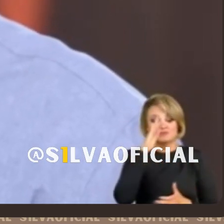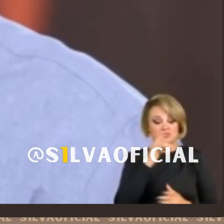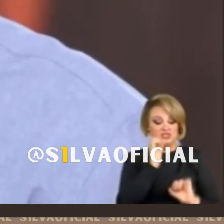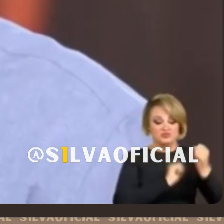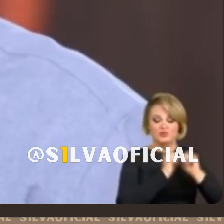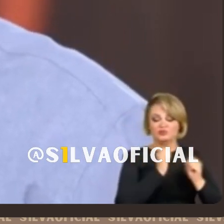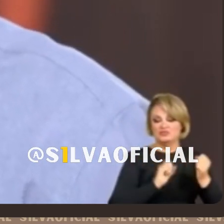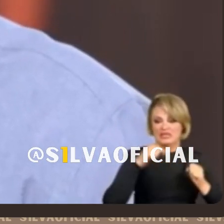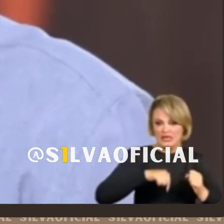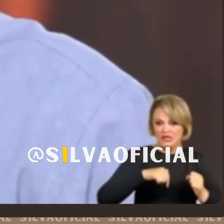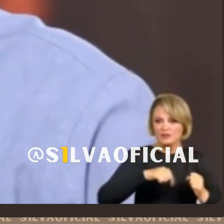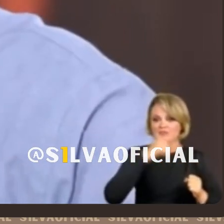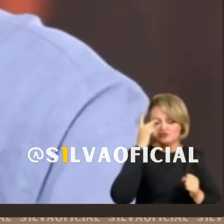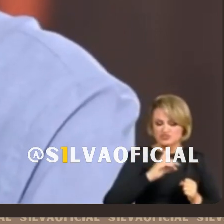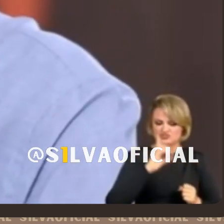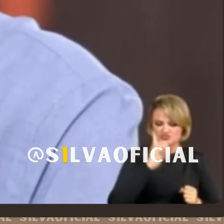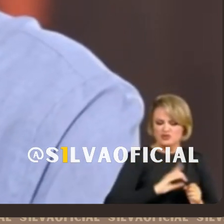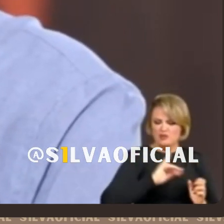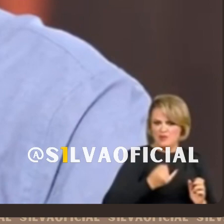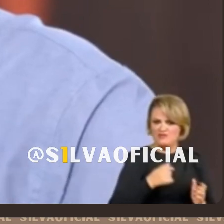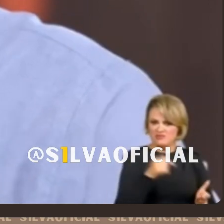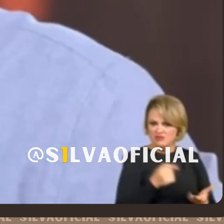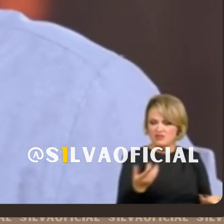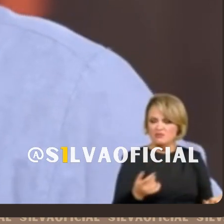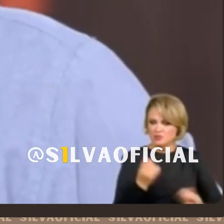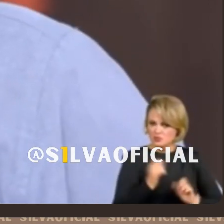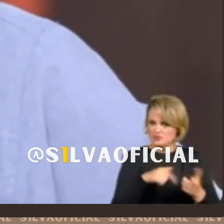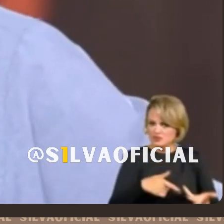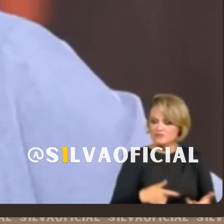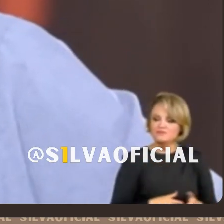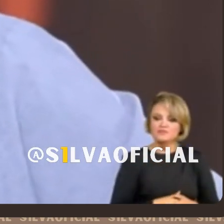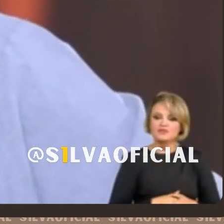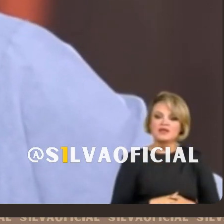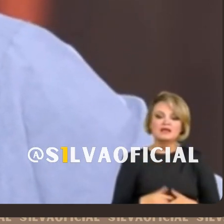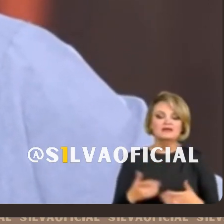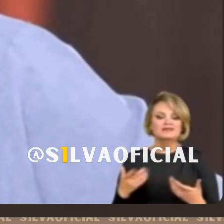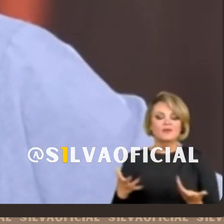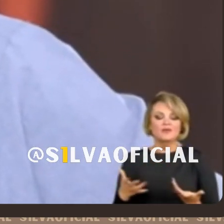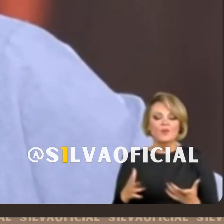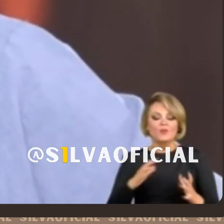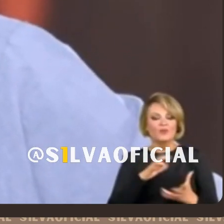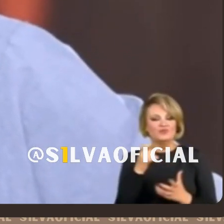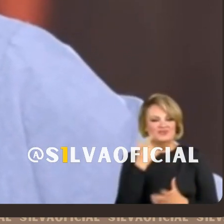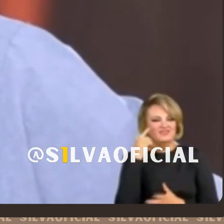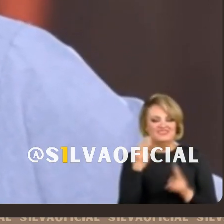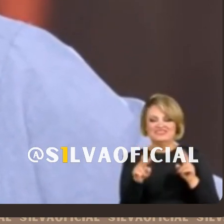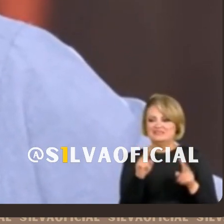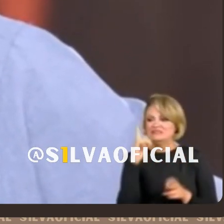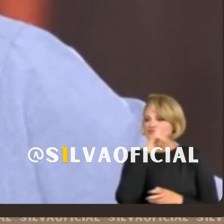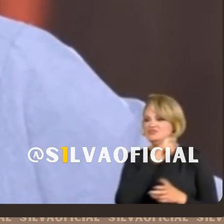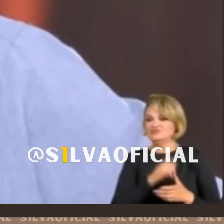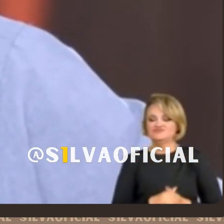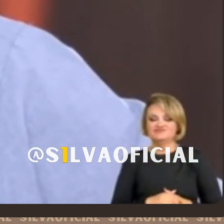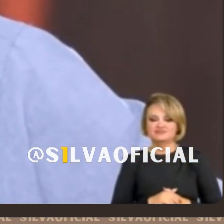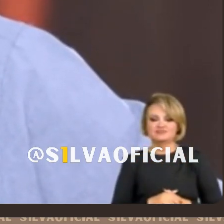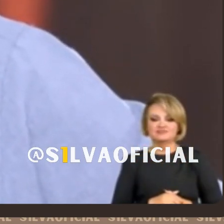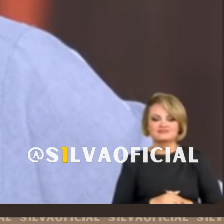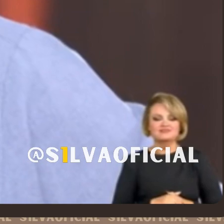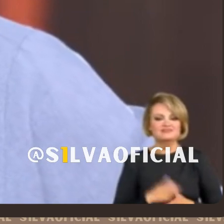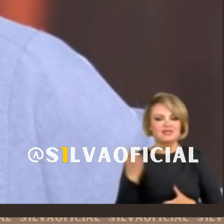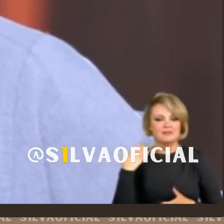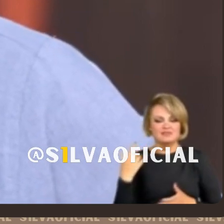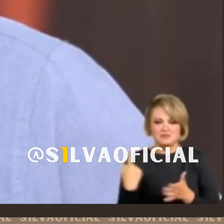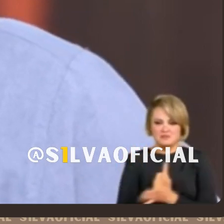esse mundo, o Shoa, parece difícil. Eu, esse dia, me fizeram uma pergunta. Eu estava dando uma entrevista, acho que em